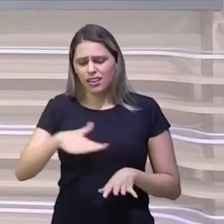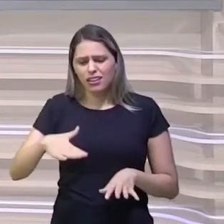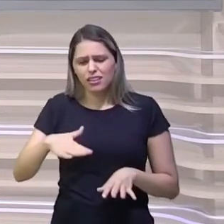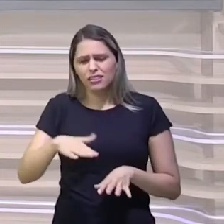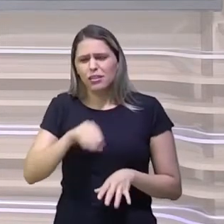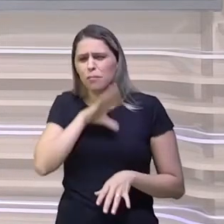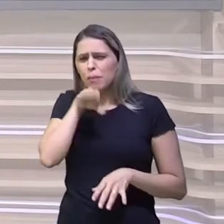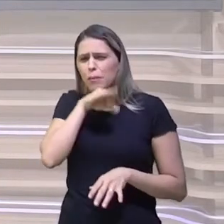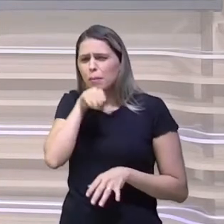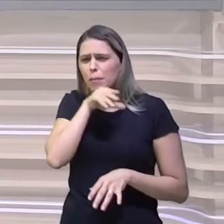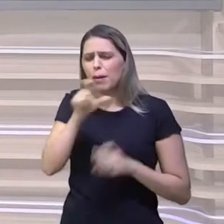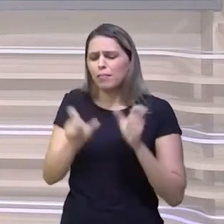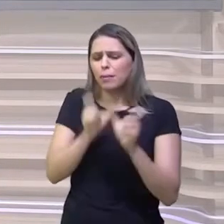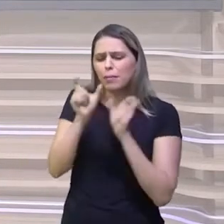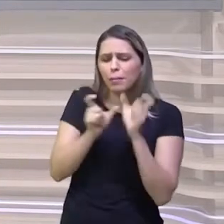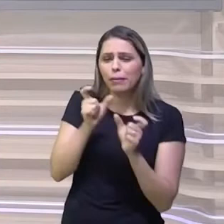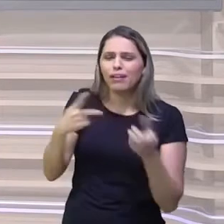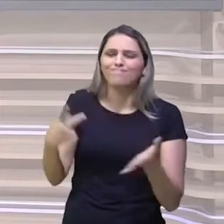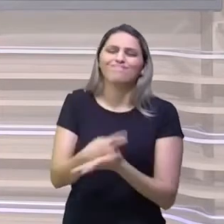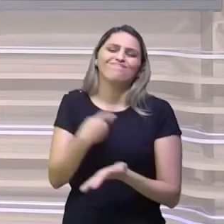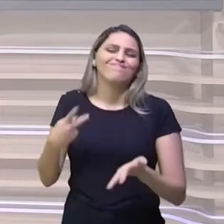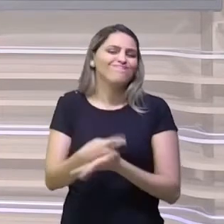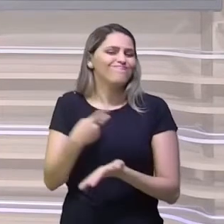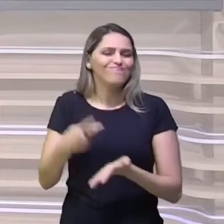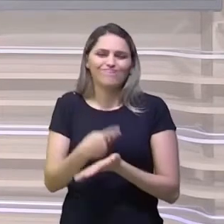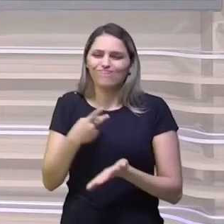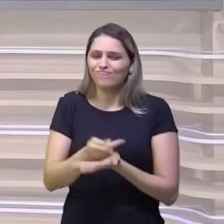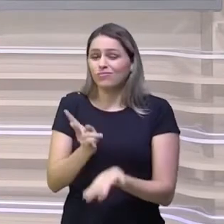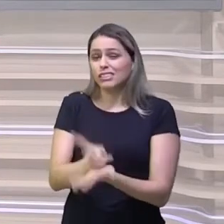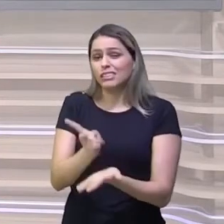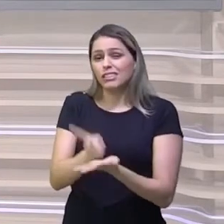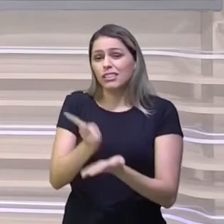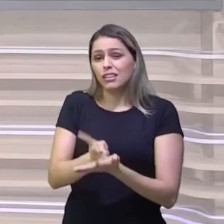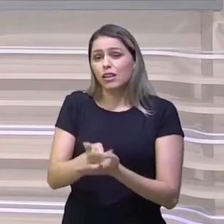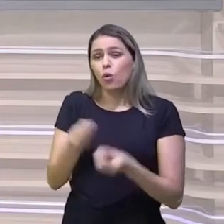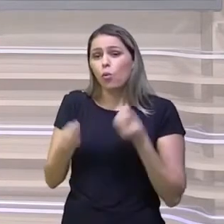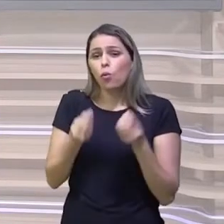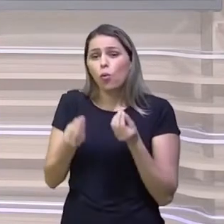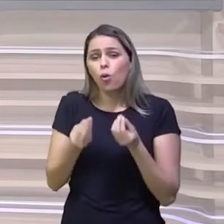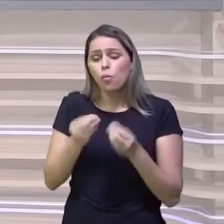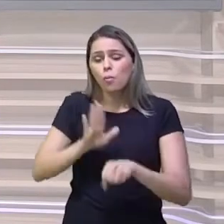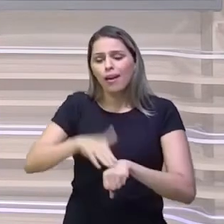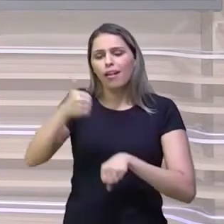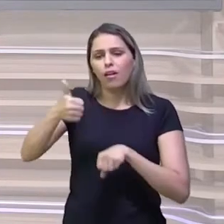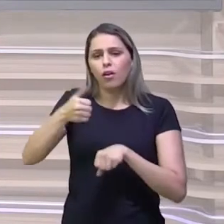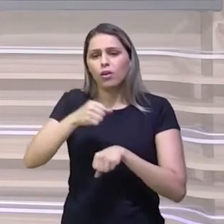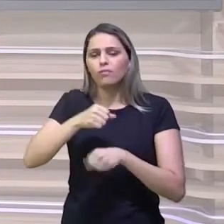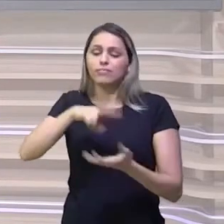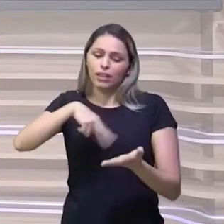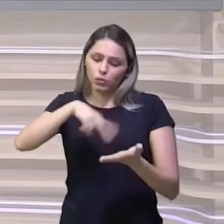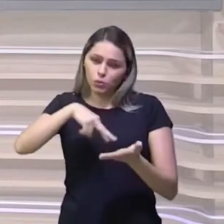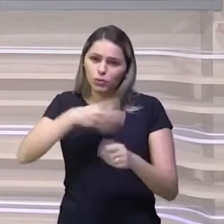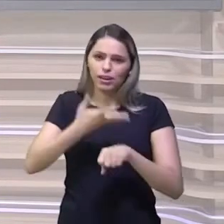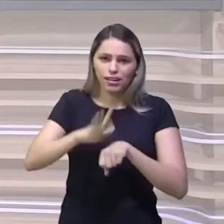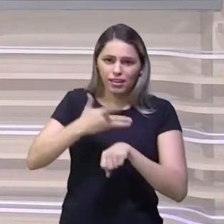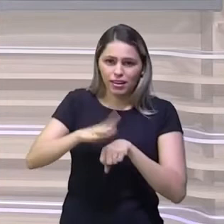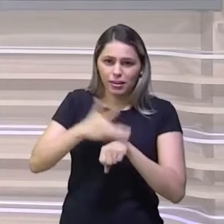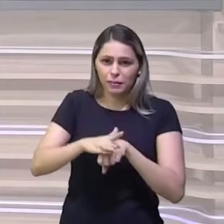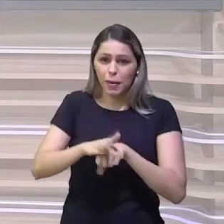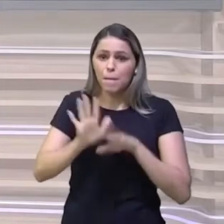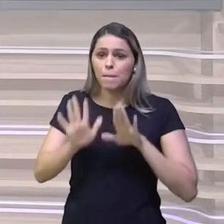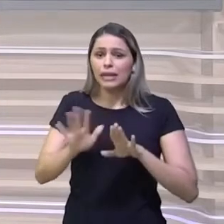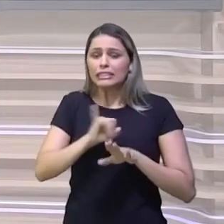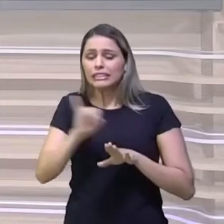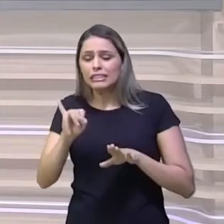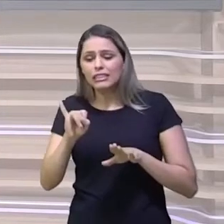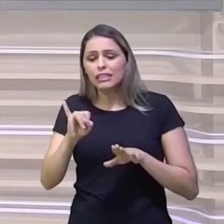agora, professora, podendo trabalhar essa quantidade de coisas que eu falei para vocês, vai melhorar bastante. Mas caso não